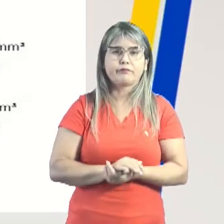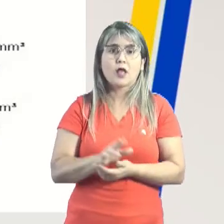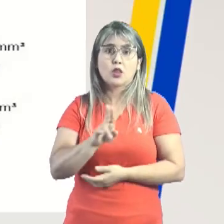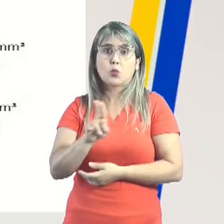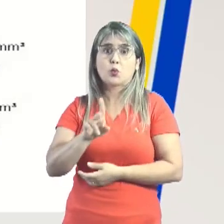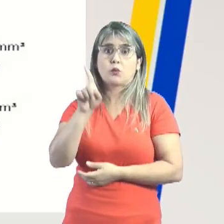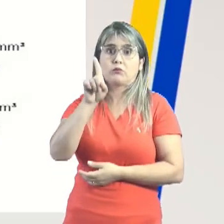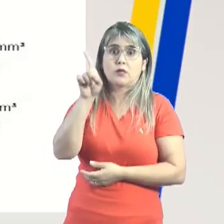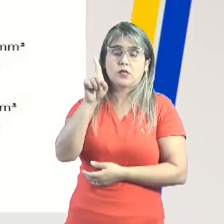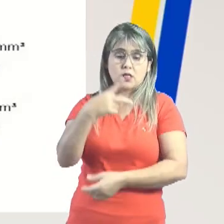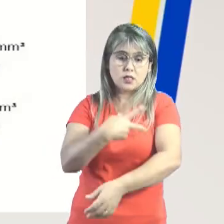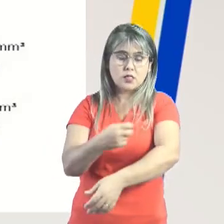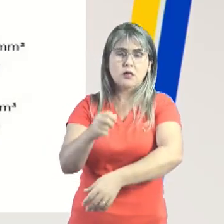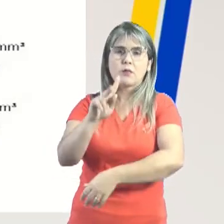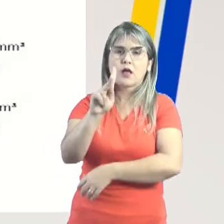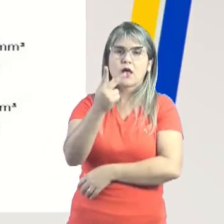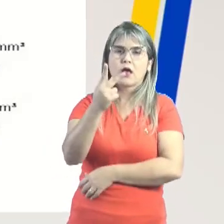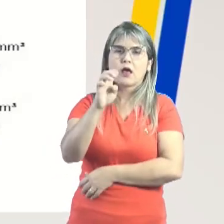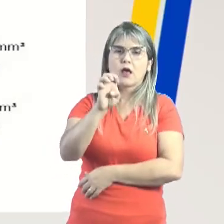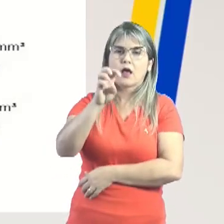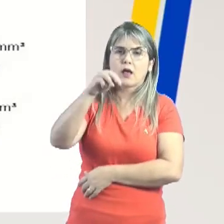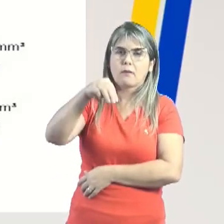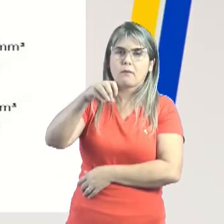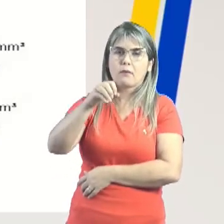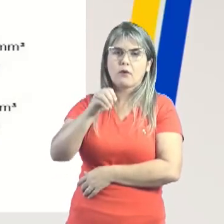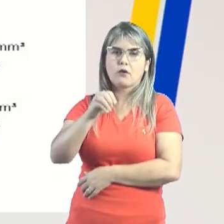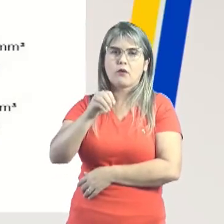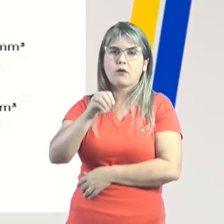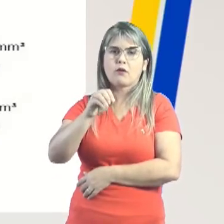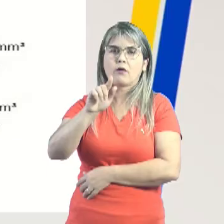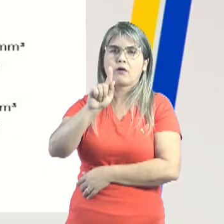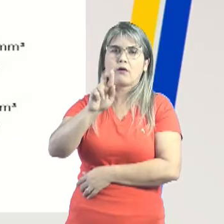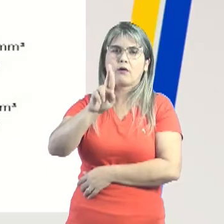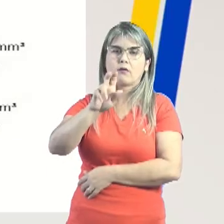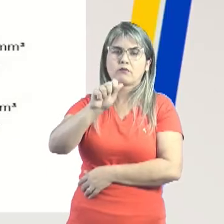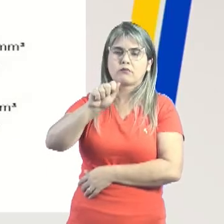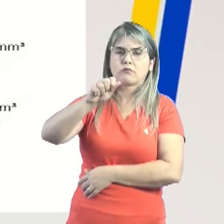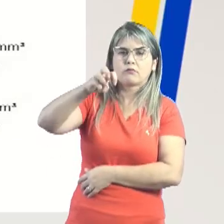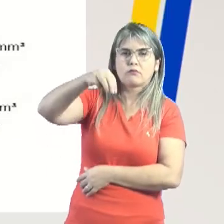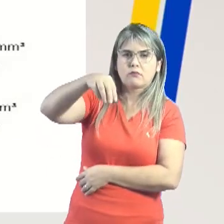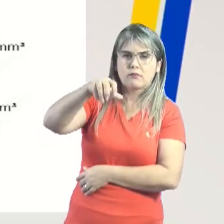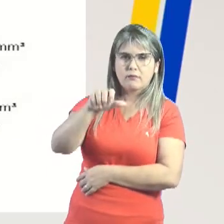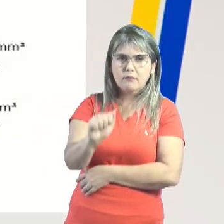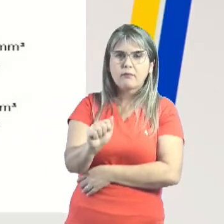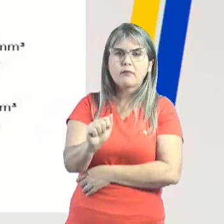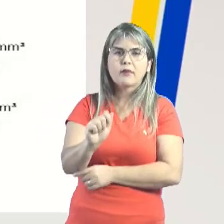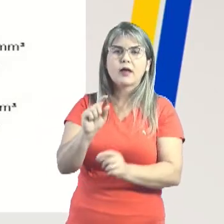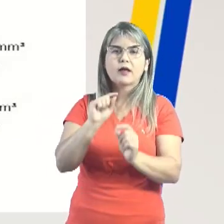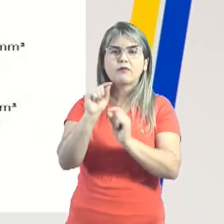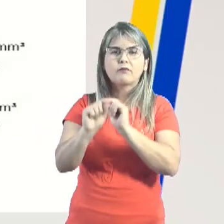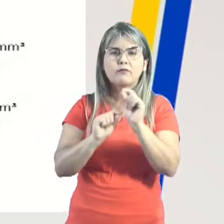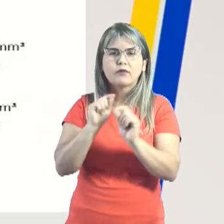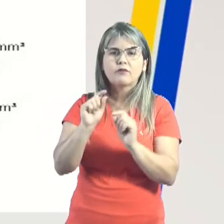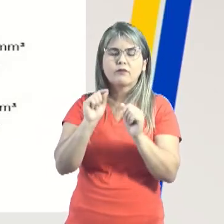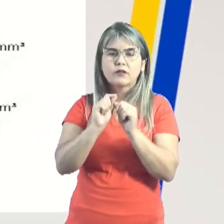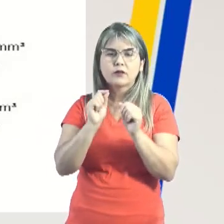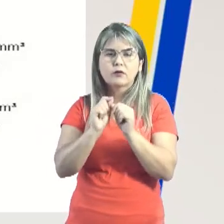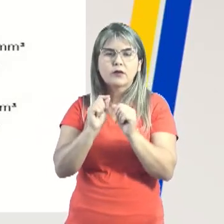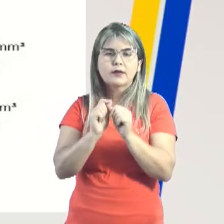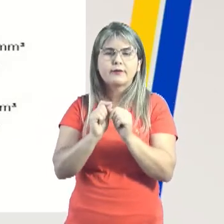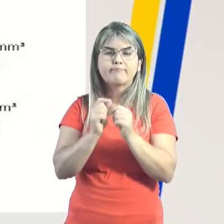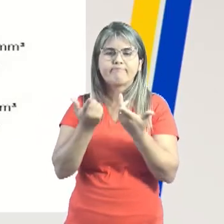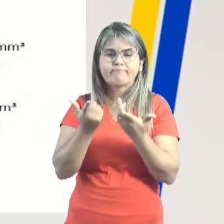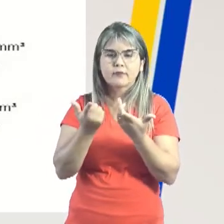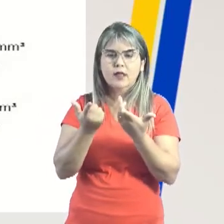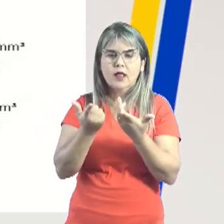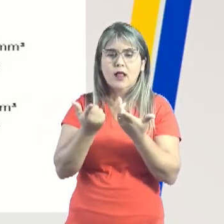vai gramificar, onde ele vai mensurar o sangue. Né? E aí no